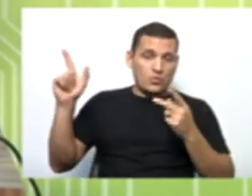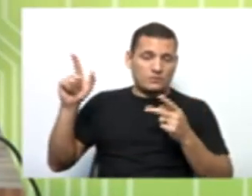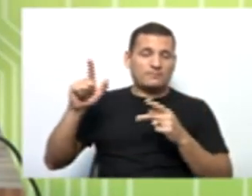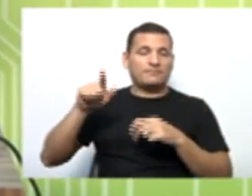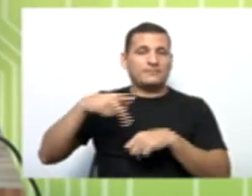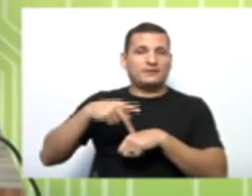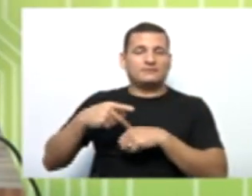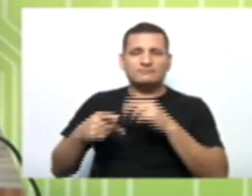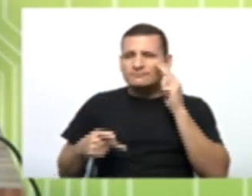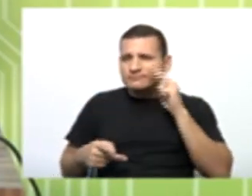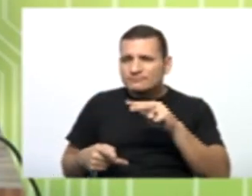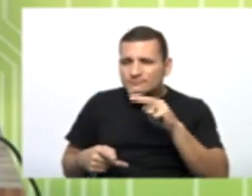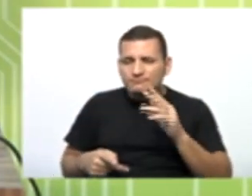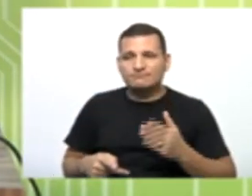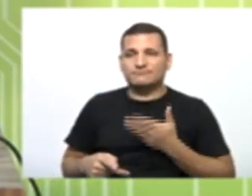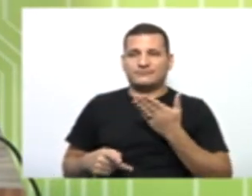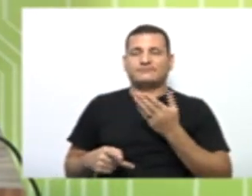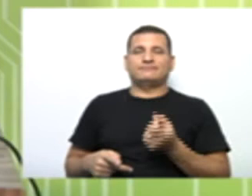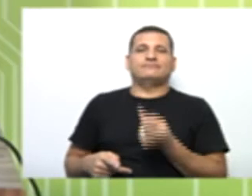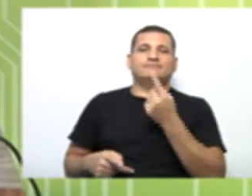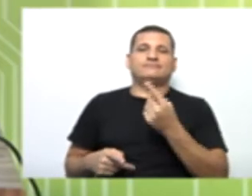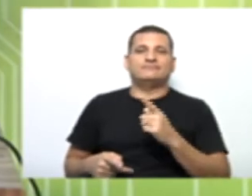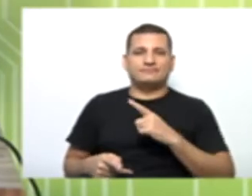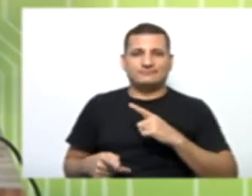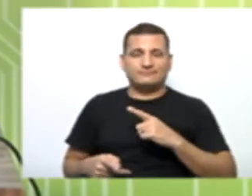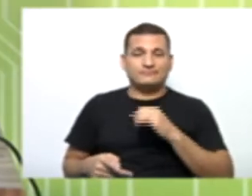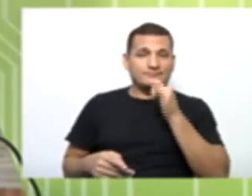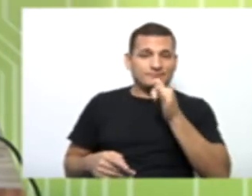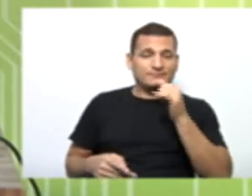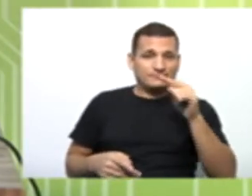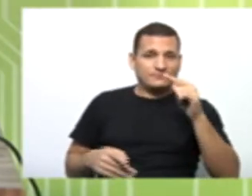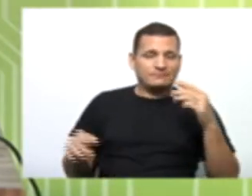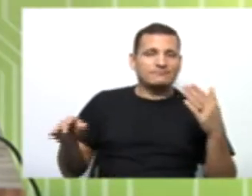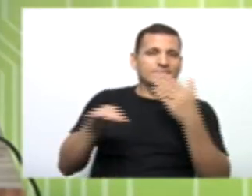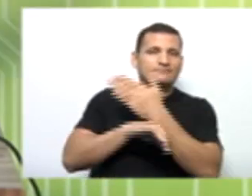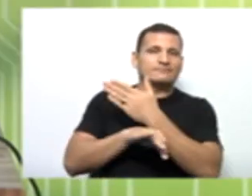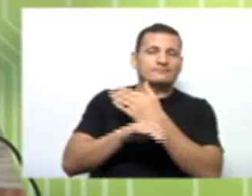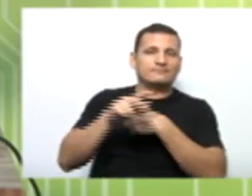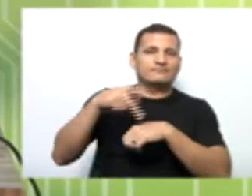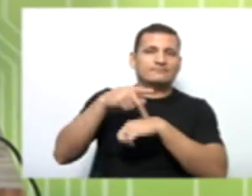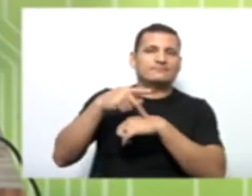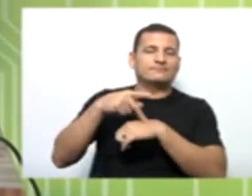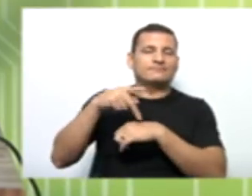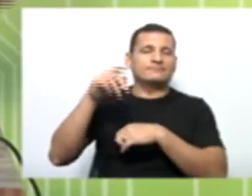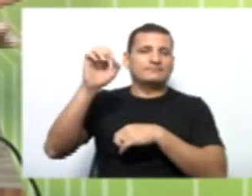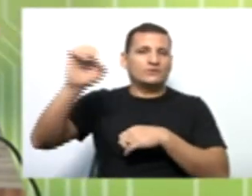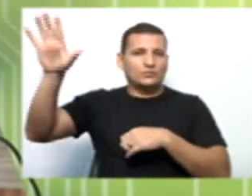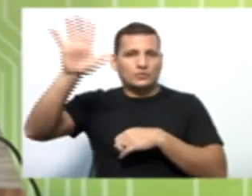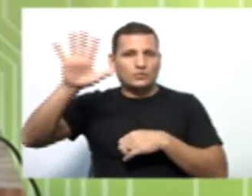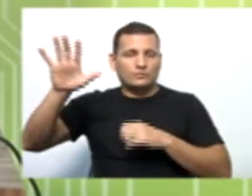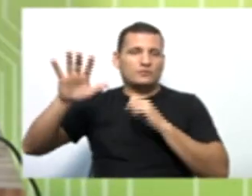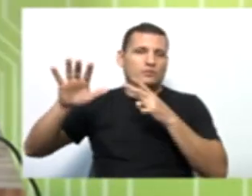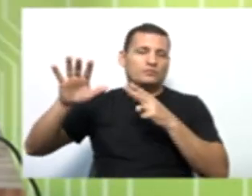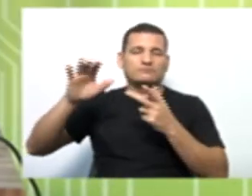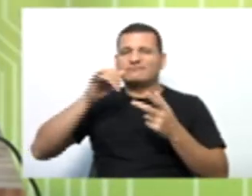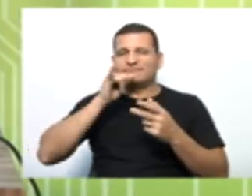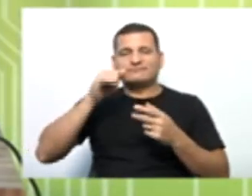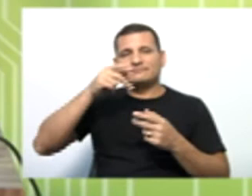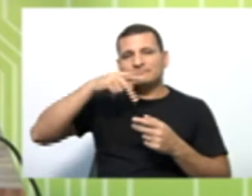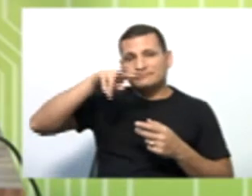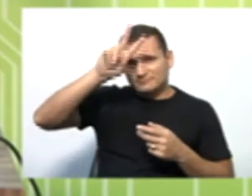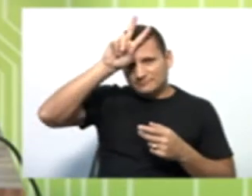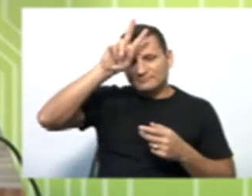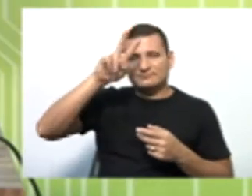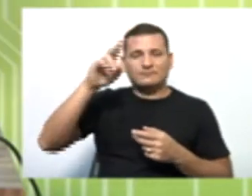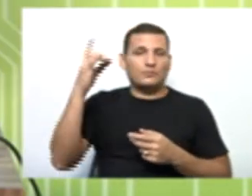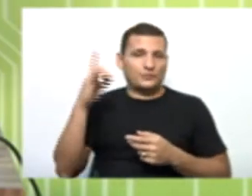outros países. Quando você vai a um país sul-americano, quando você vai, por exemplo, ao Peru ou à Bolívia,